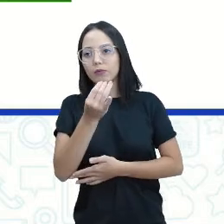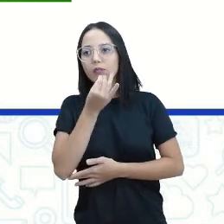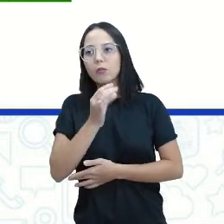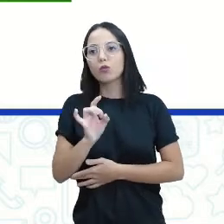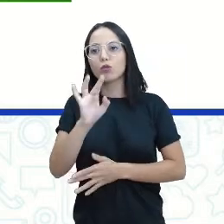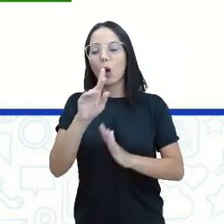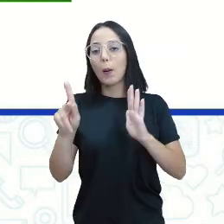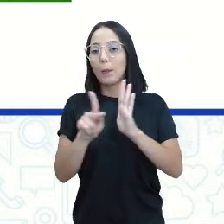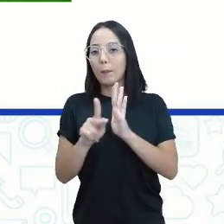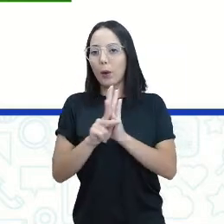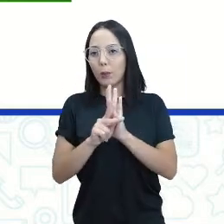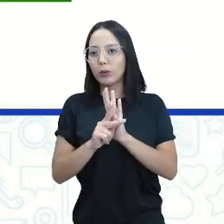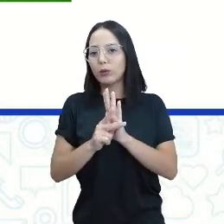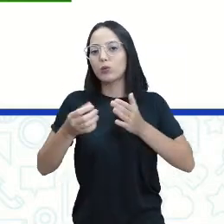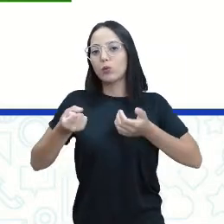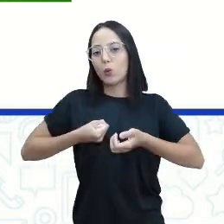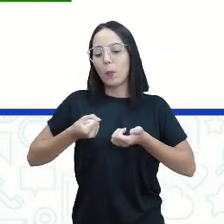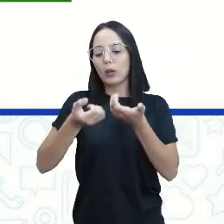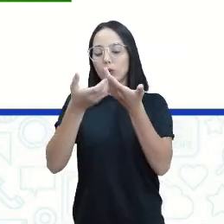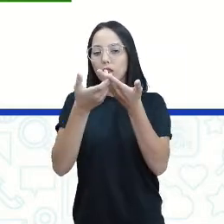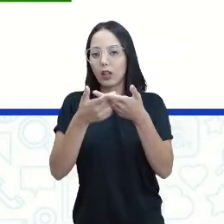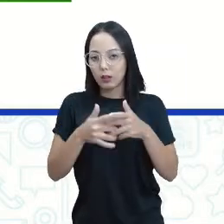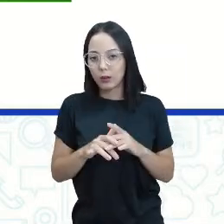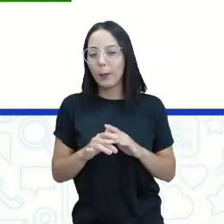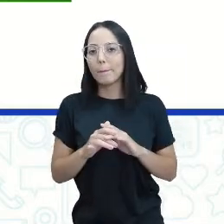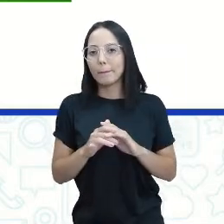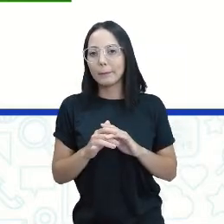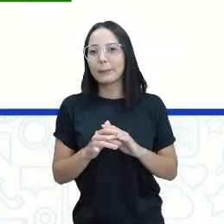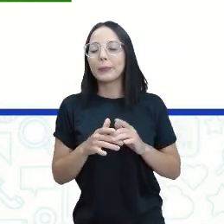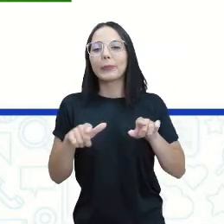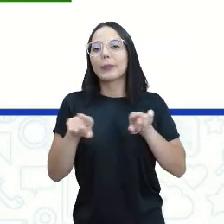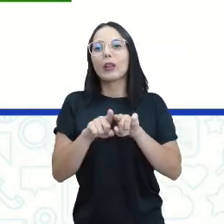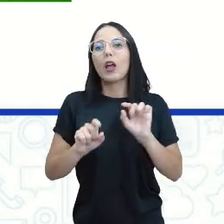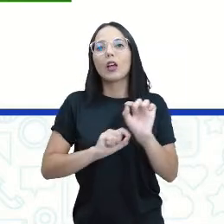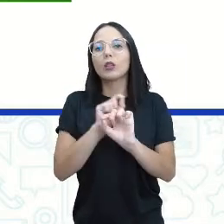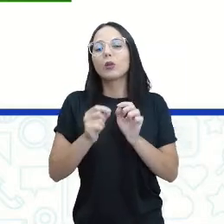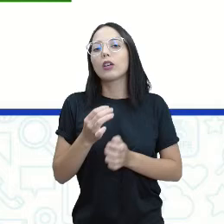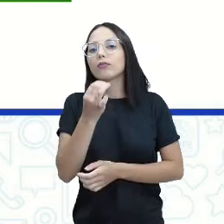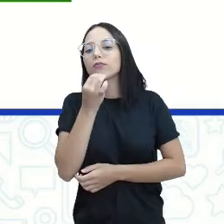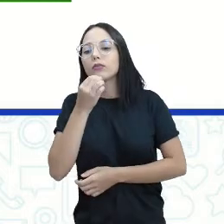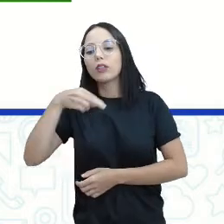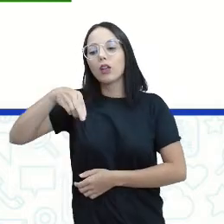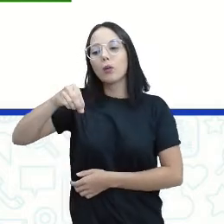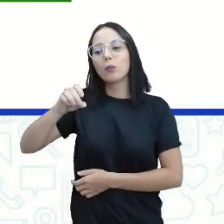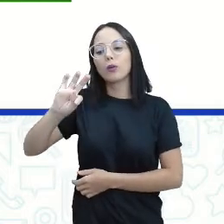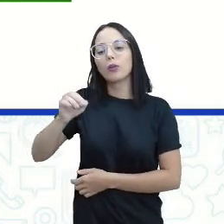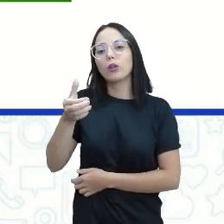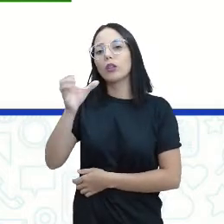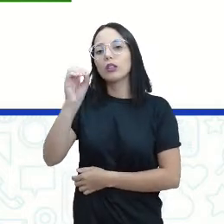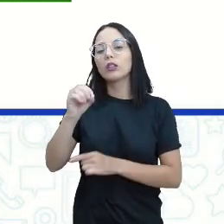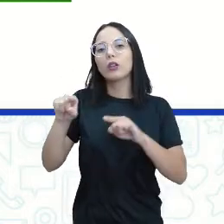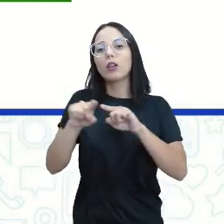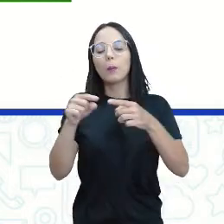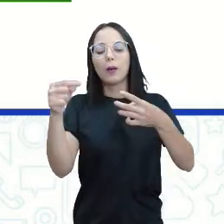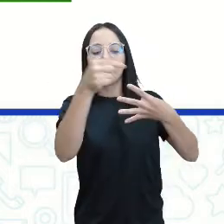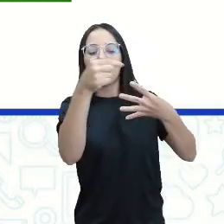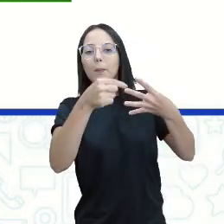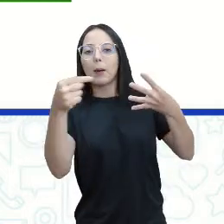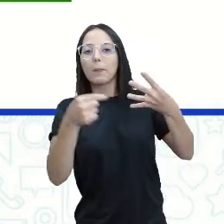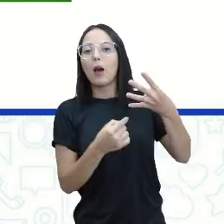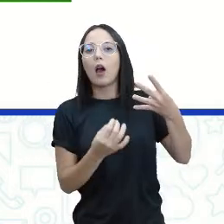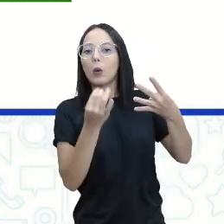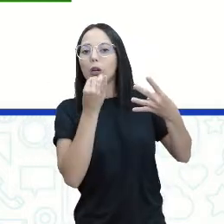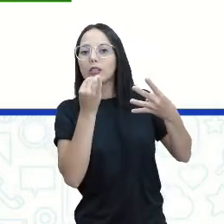apenas exclusivamente os números naturais. Então, a gente tem aquela notação e aqui estão 4 exemplos, né? Ou